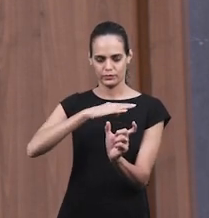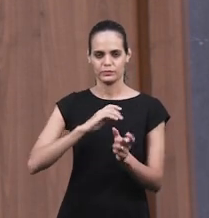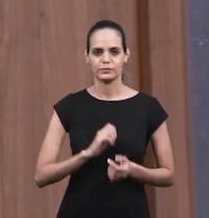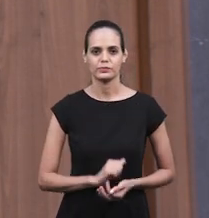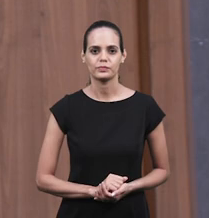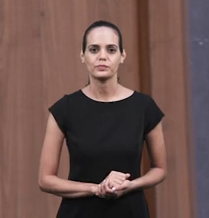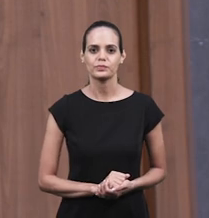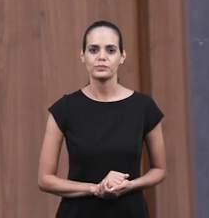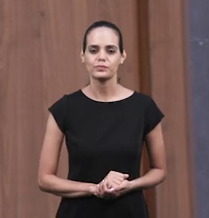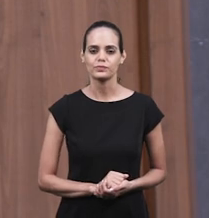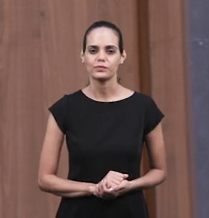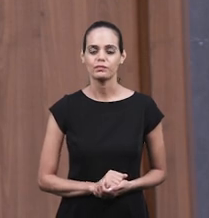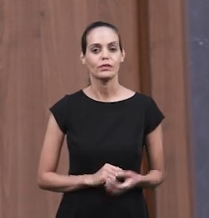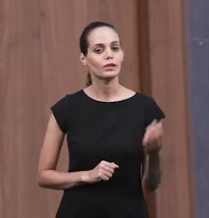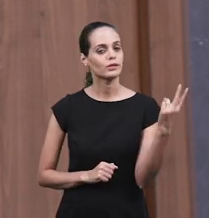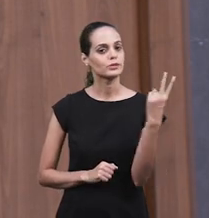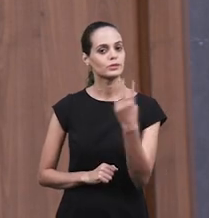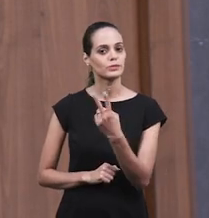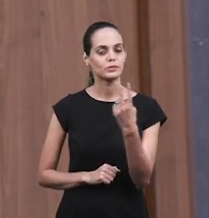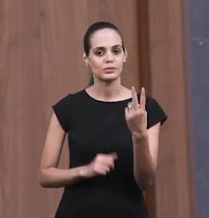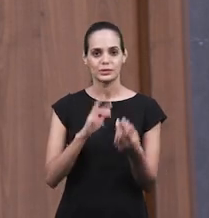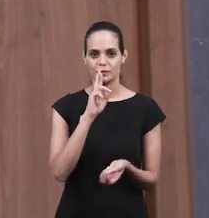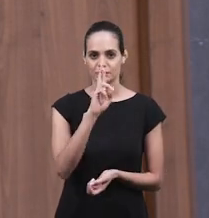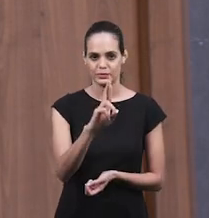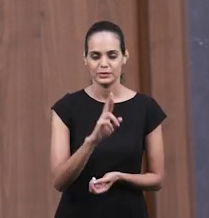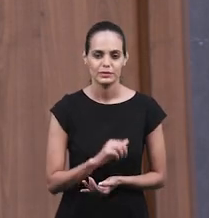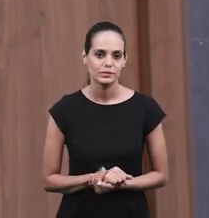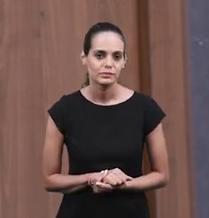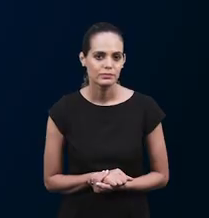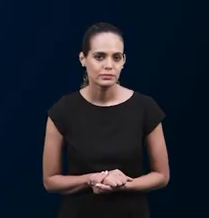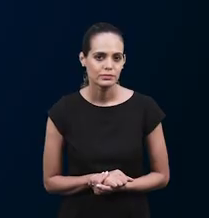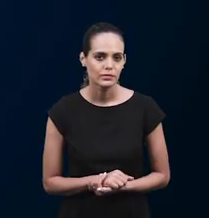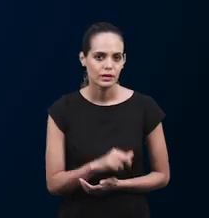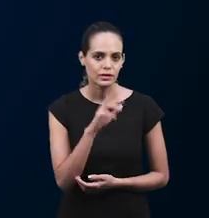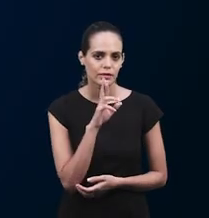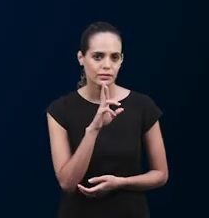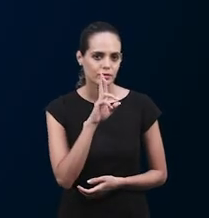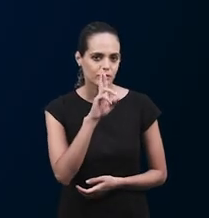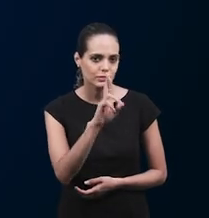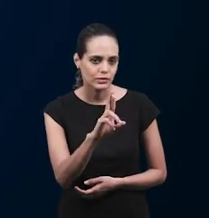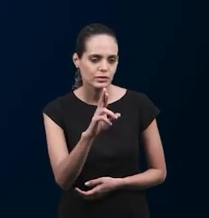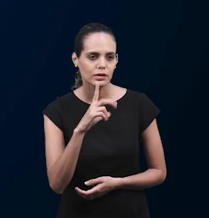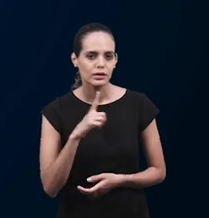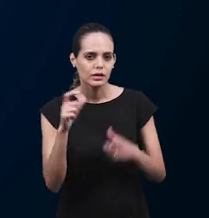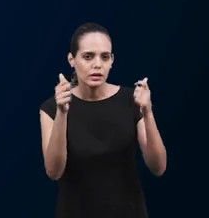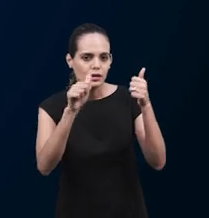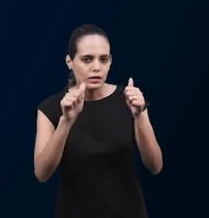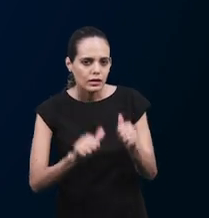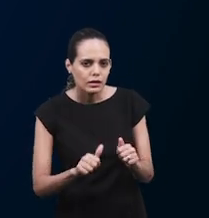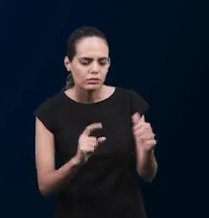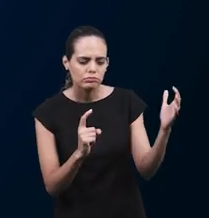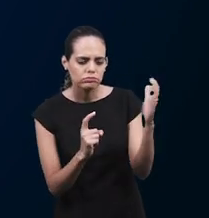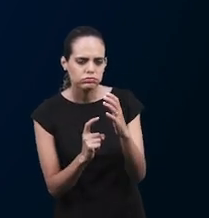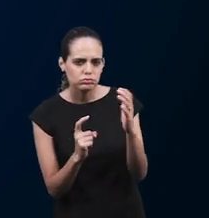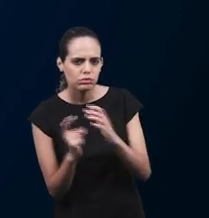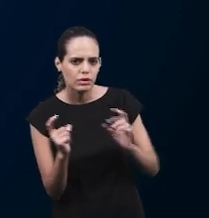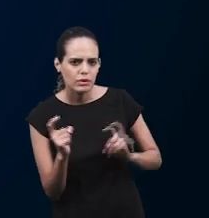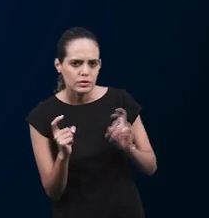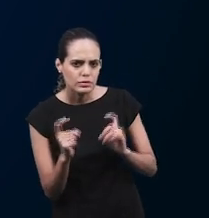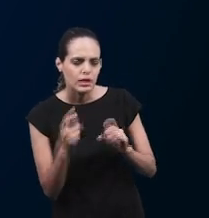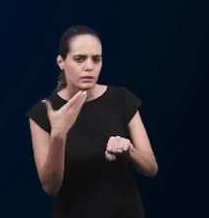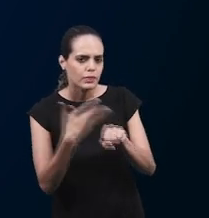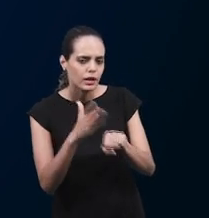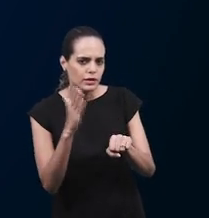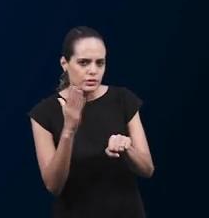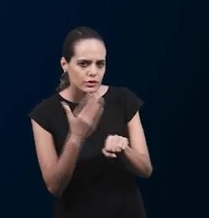palavra malvado. Vamos então às nossas duas respostas. A resposta é o que tem ídolo